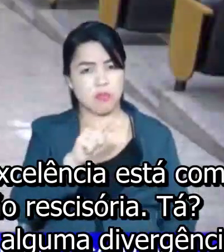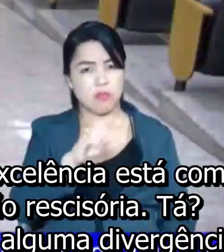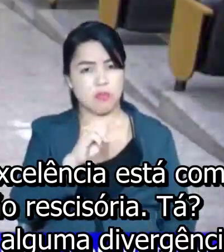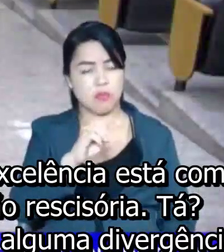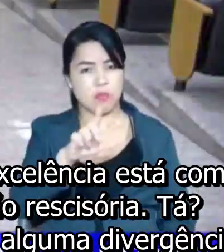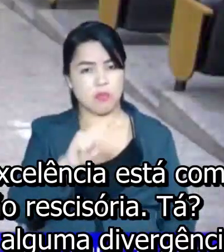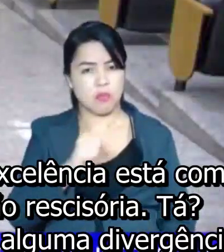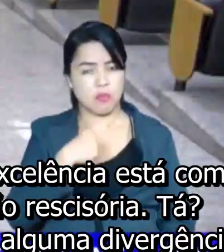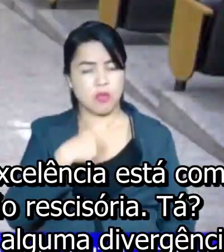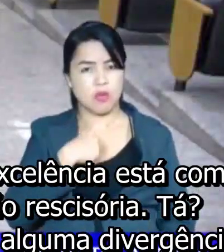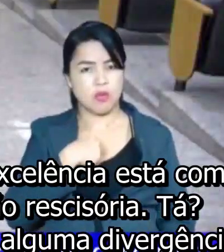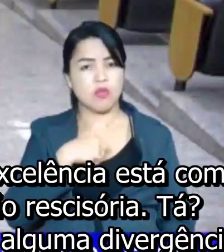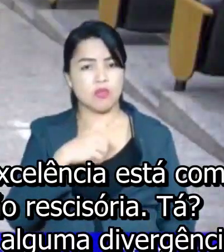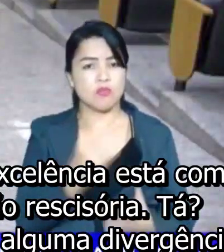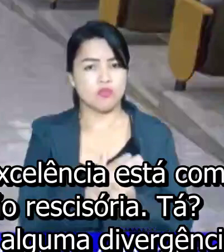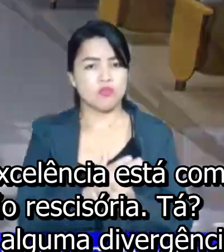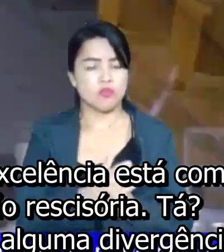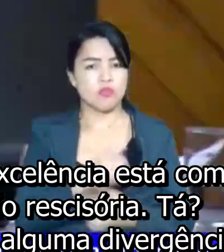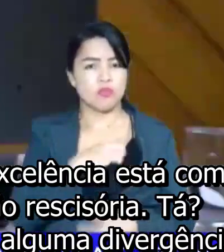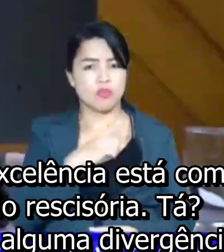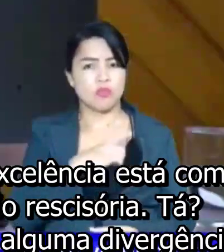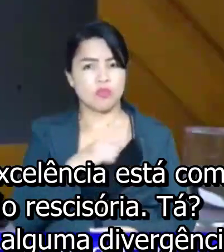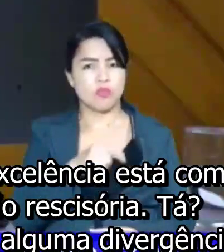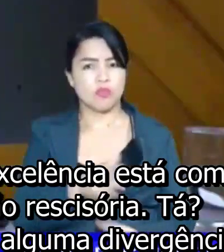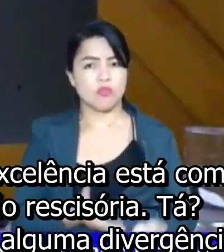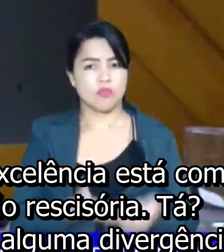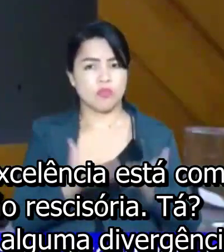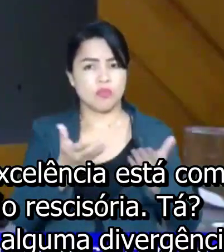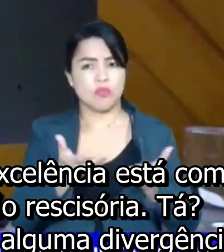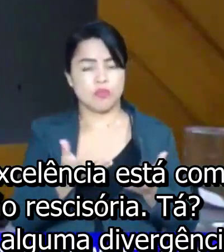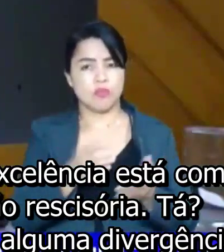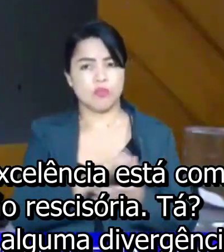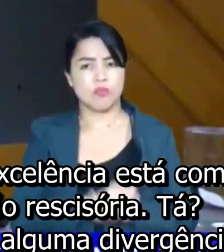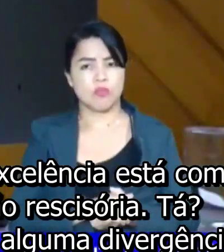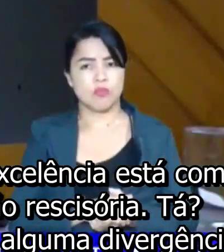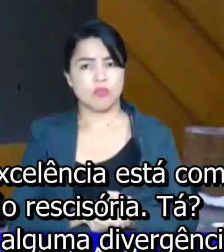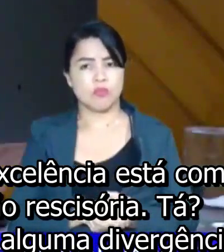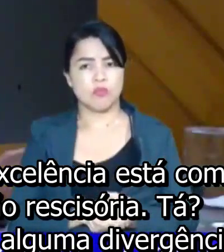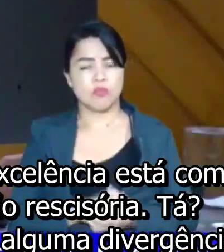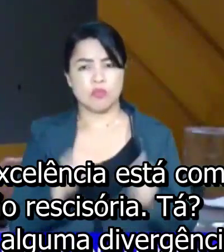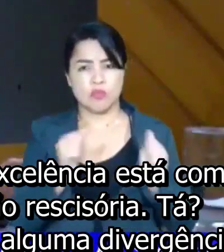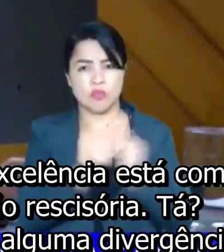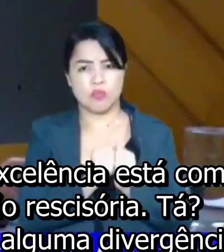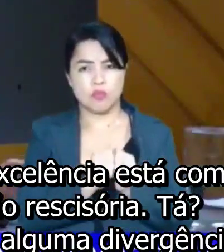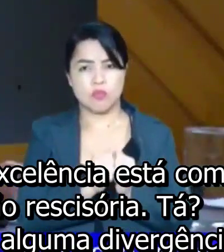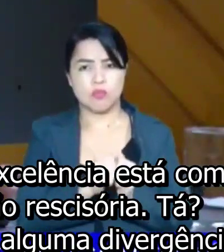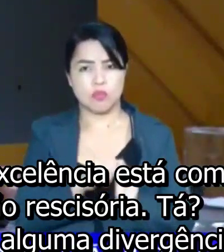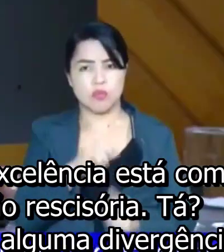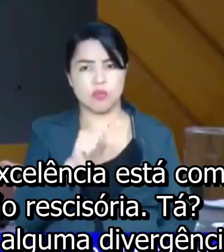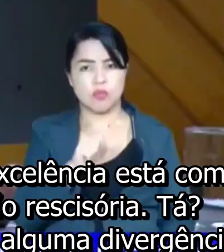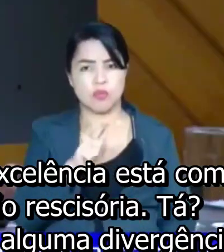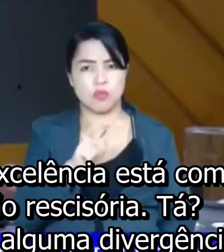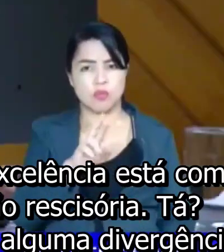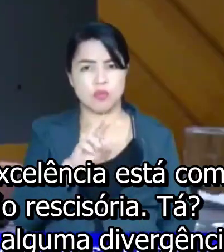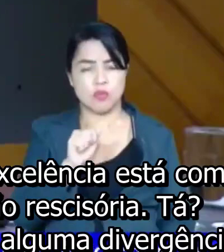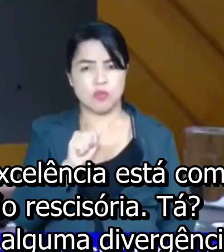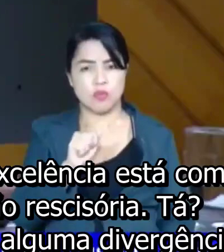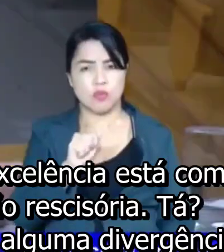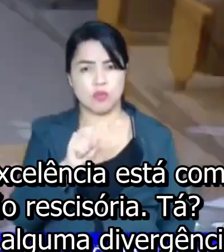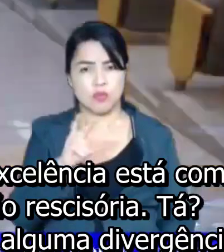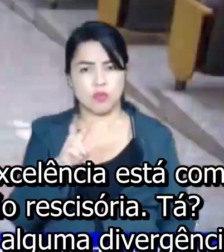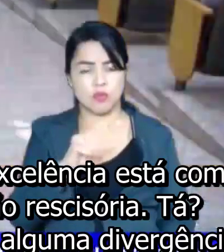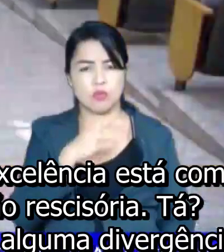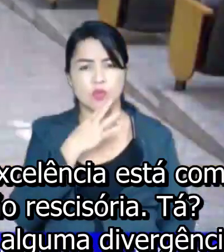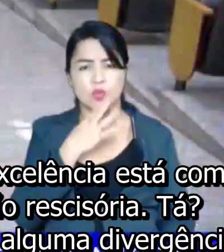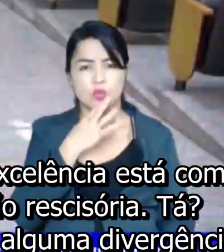Excelência, eu vou julgar aqui os termos da ação rescisória. Em sua tá? mesa, doutora Juntamente com o Paola, agravo. fazendo leitura na tela do seu Então computador. conhece